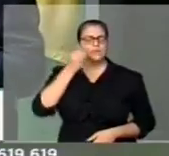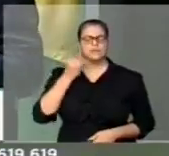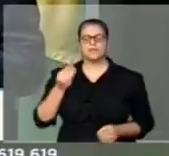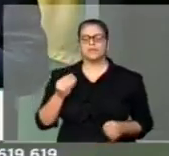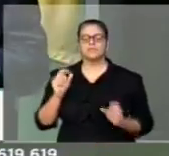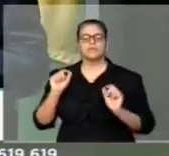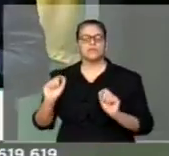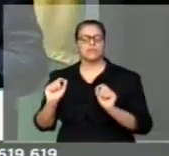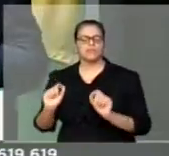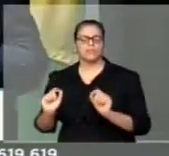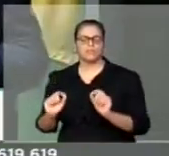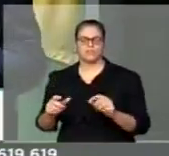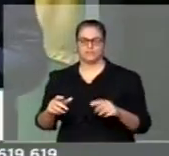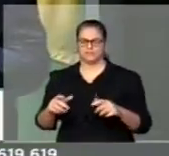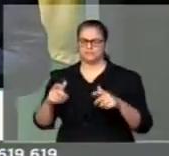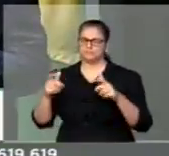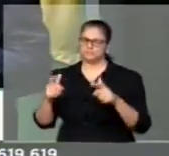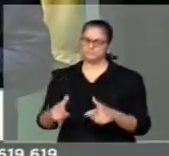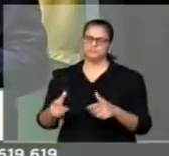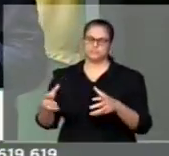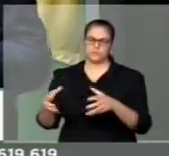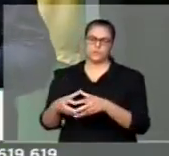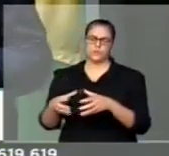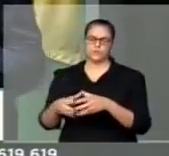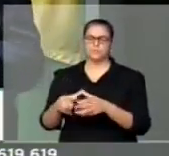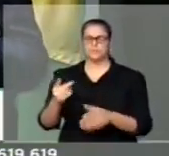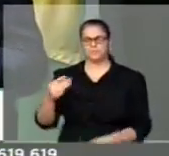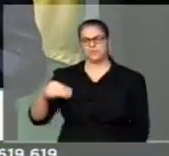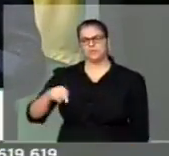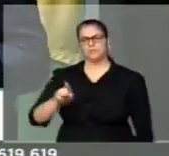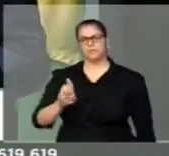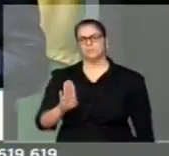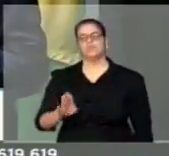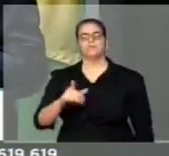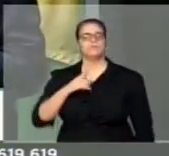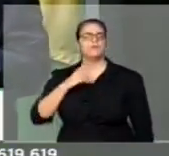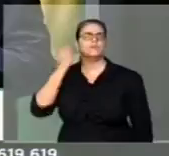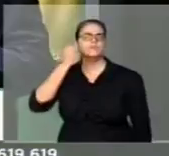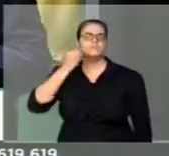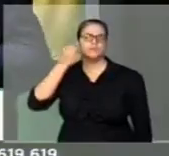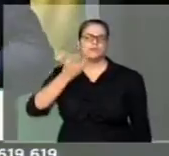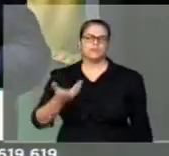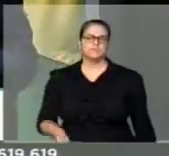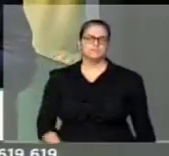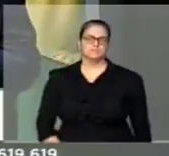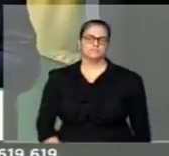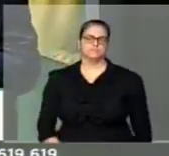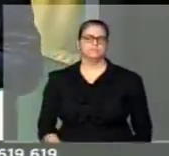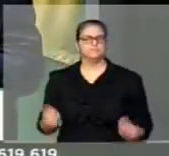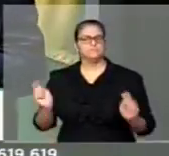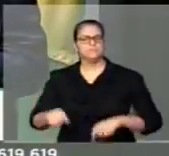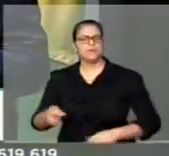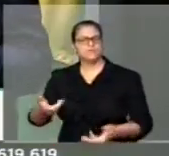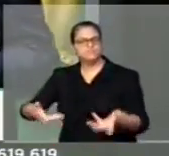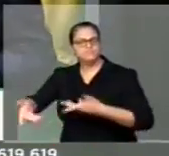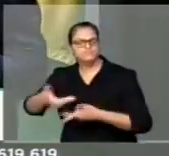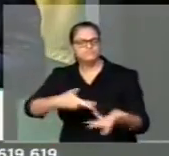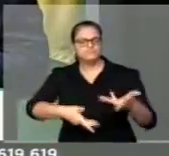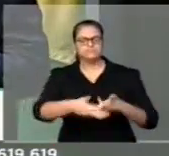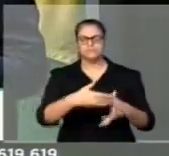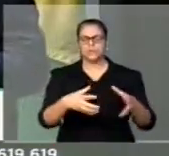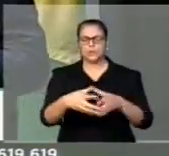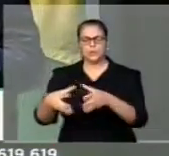a adquirida e acumulada pelo PMDB para poder aglutinar, inclusive, os demais partidos. E nós do PSB